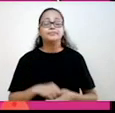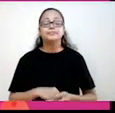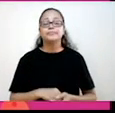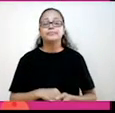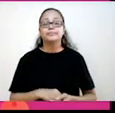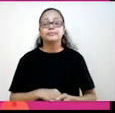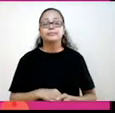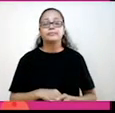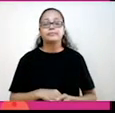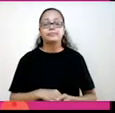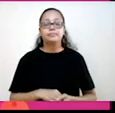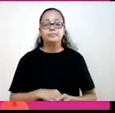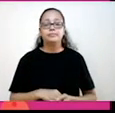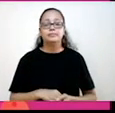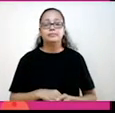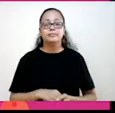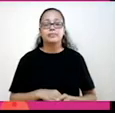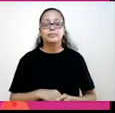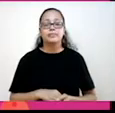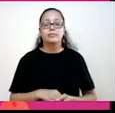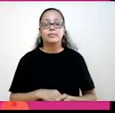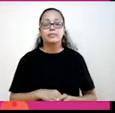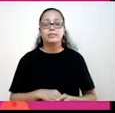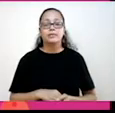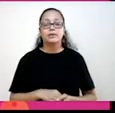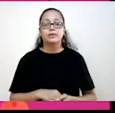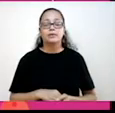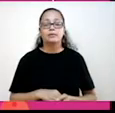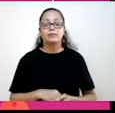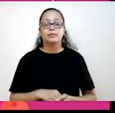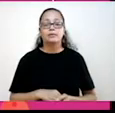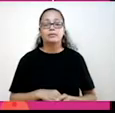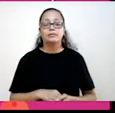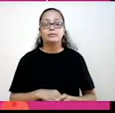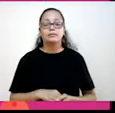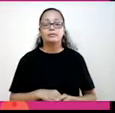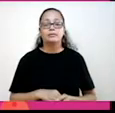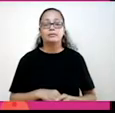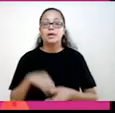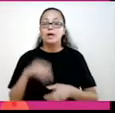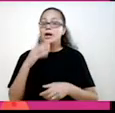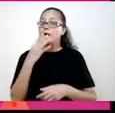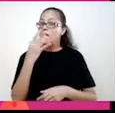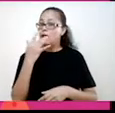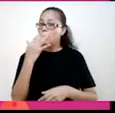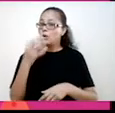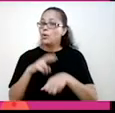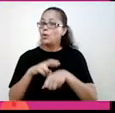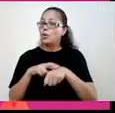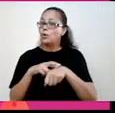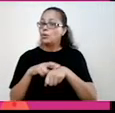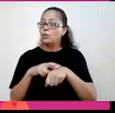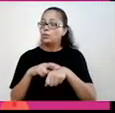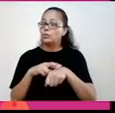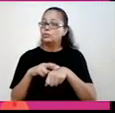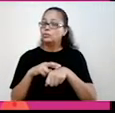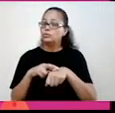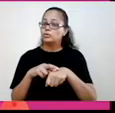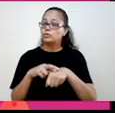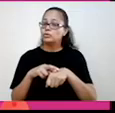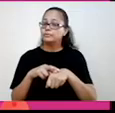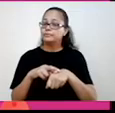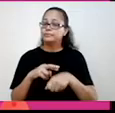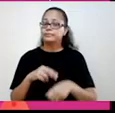legenda. Tá? É nessa parte aqui, né, mais roxa, aqui que vocês observam bem, né,